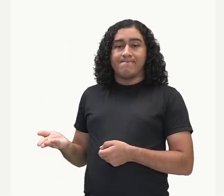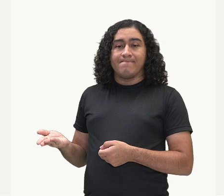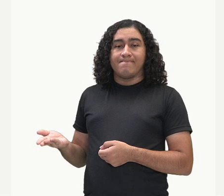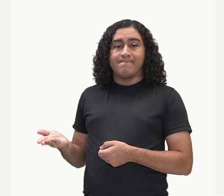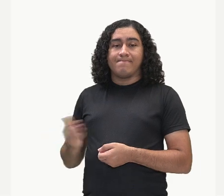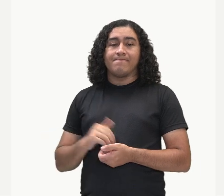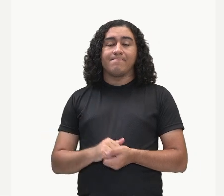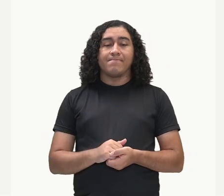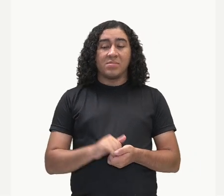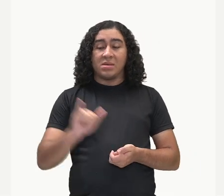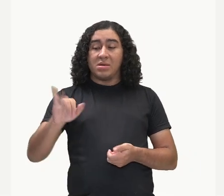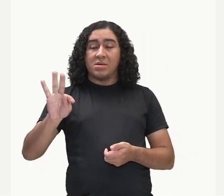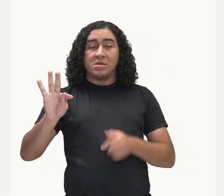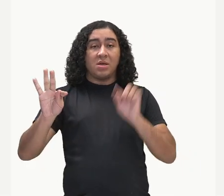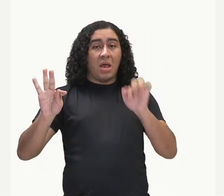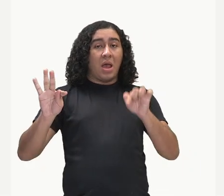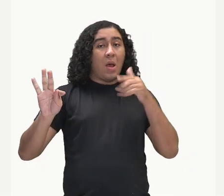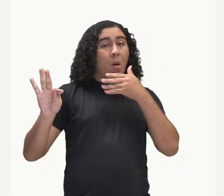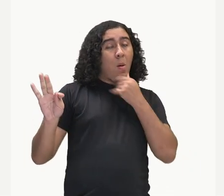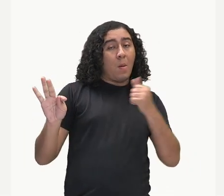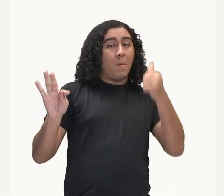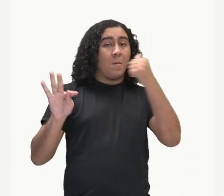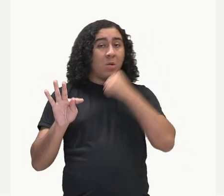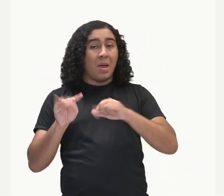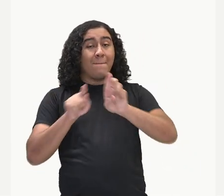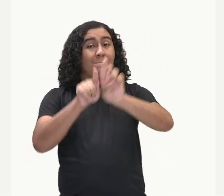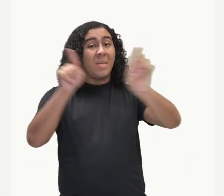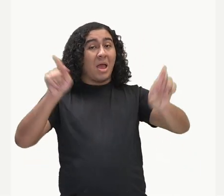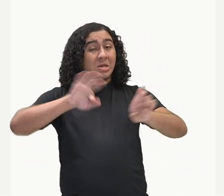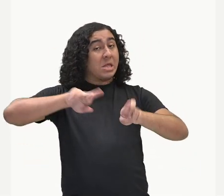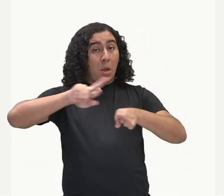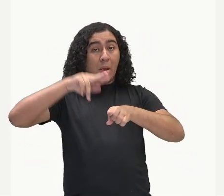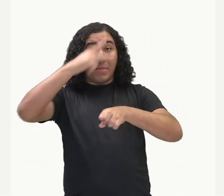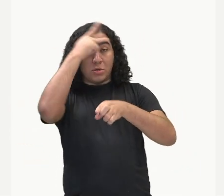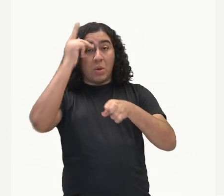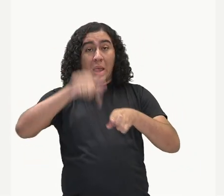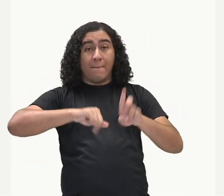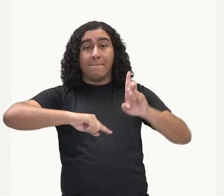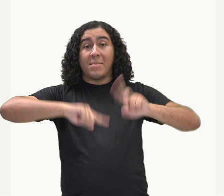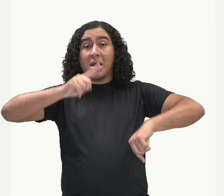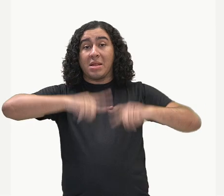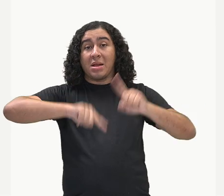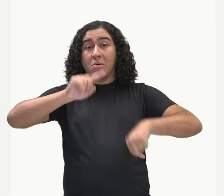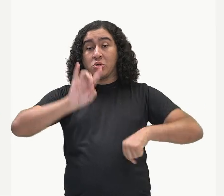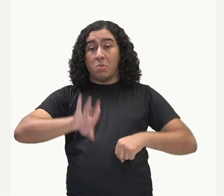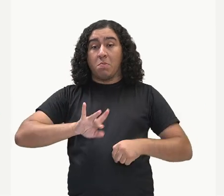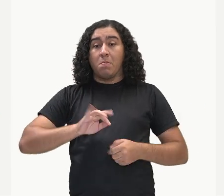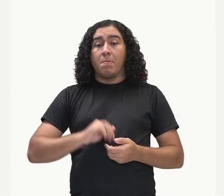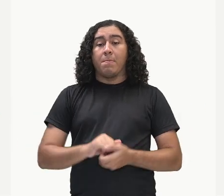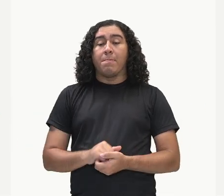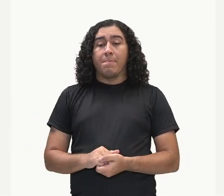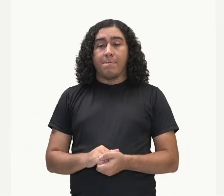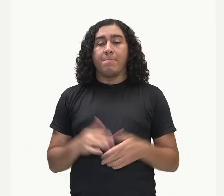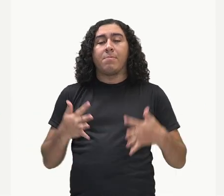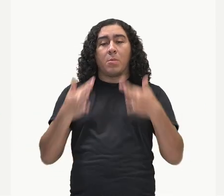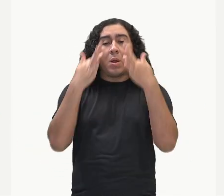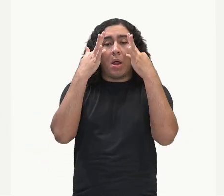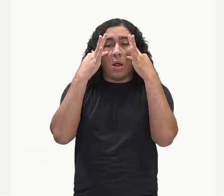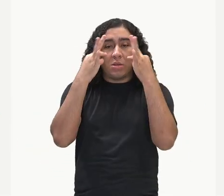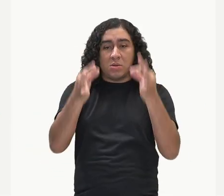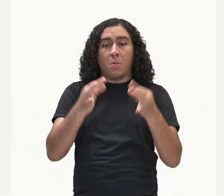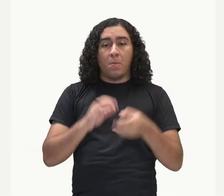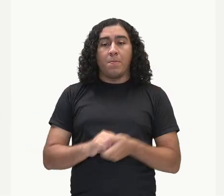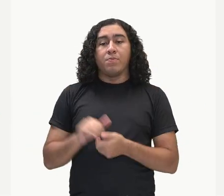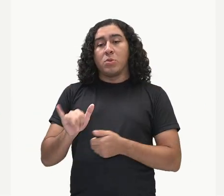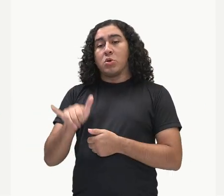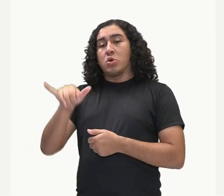ele, o ela, coisa e objetos, né? We, nós, you, they. Repare que o you pode